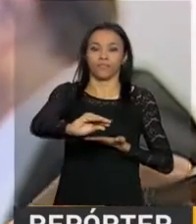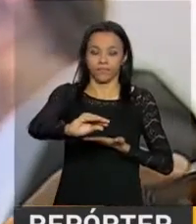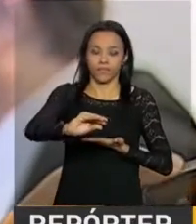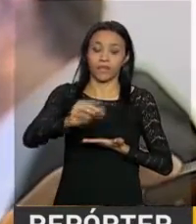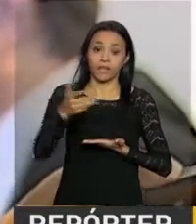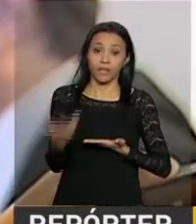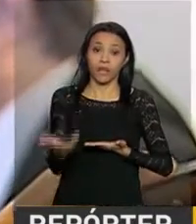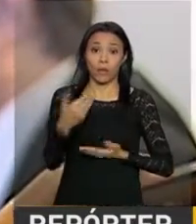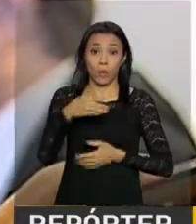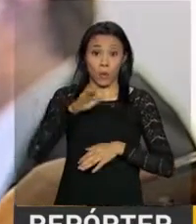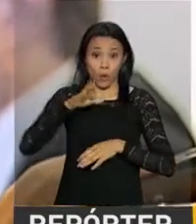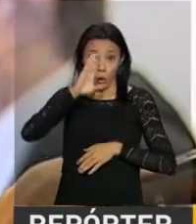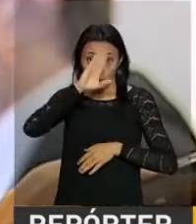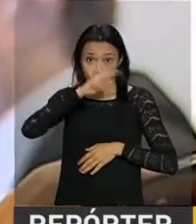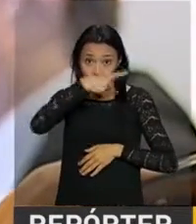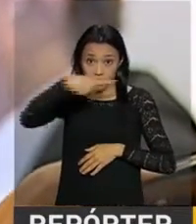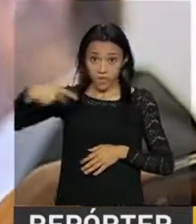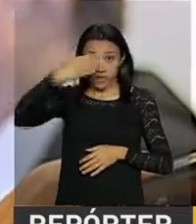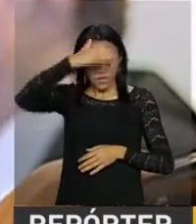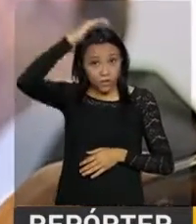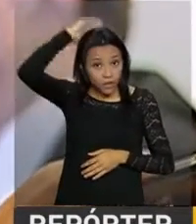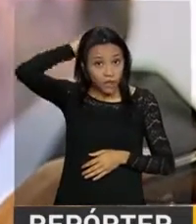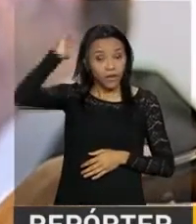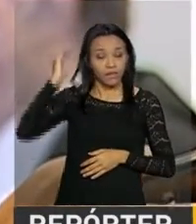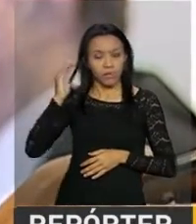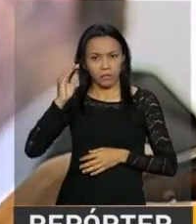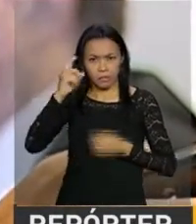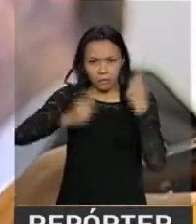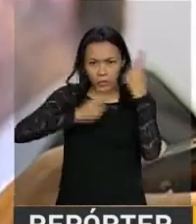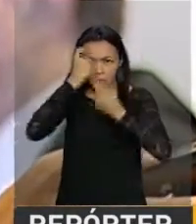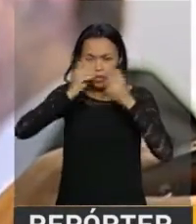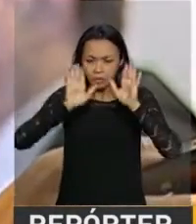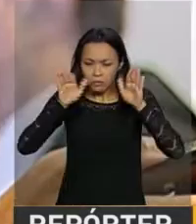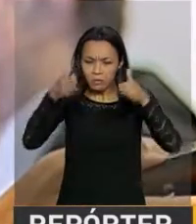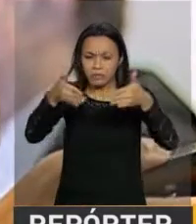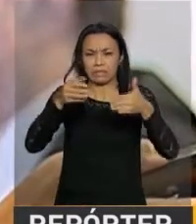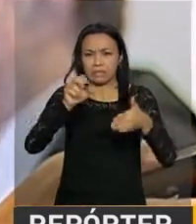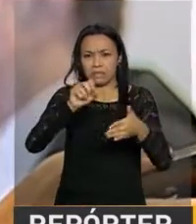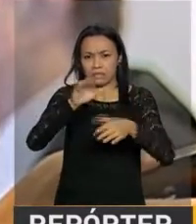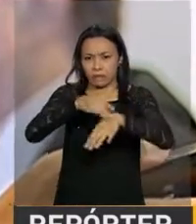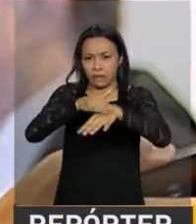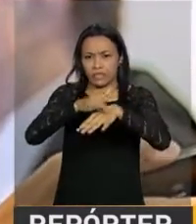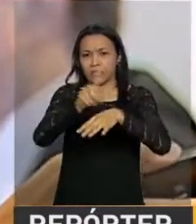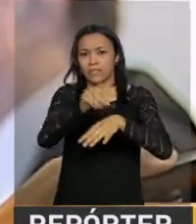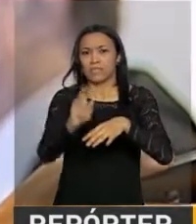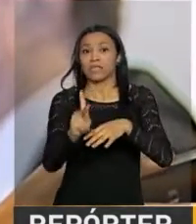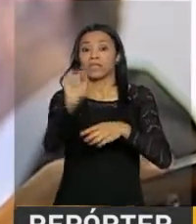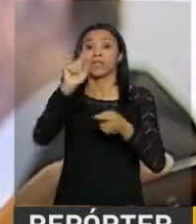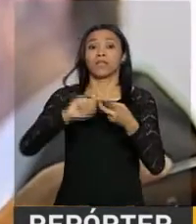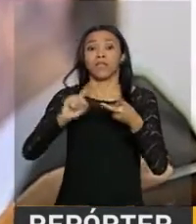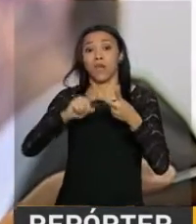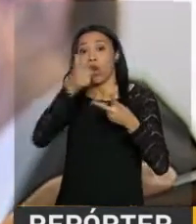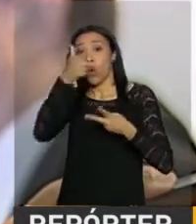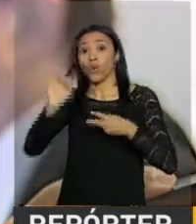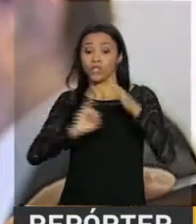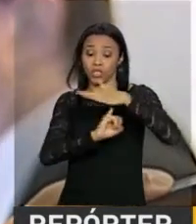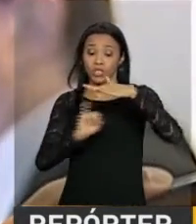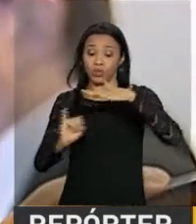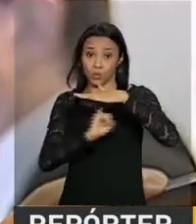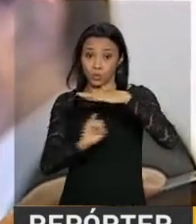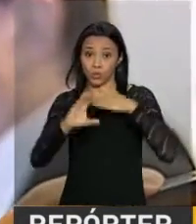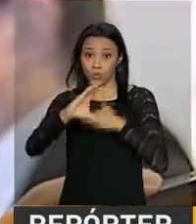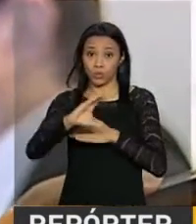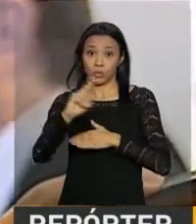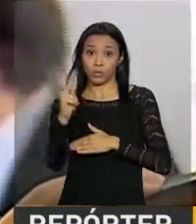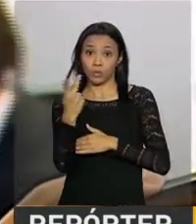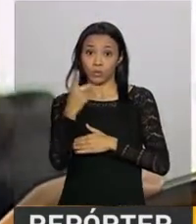do presidente Michel Temer nessa questão do Zika vírus, o nosso Instituto Evandro Chagas, em parceria com a Universidade do Texas, já tem